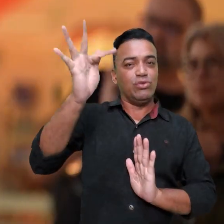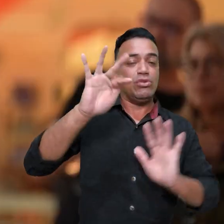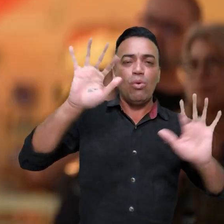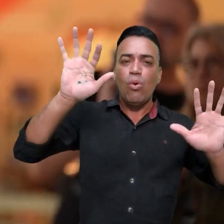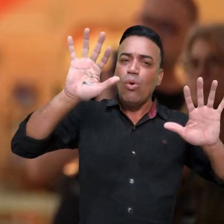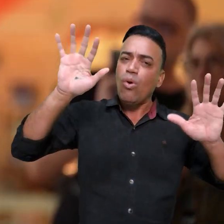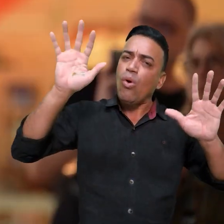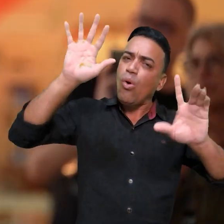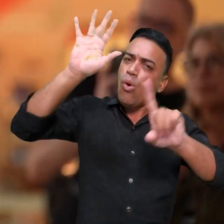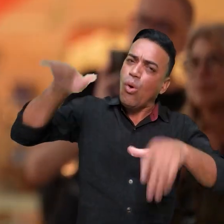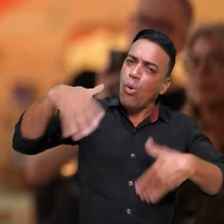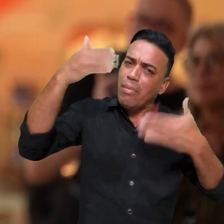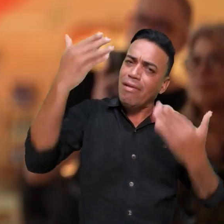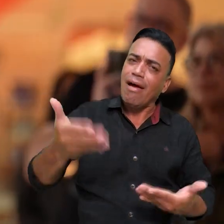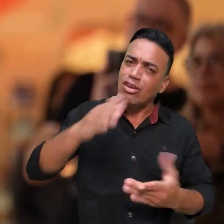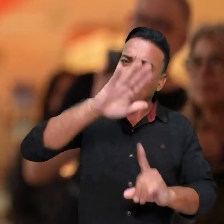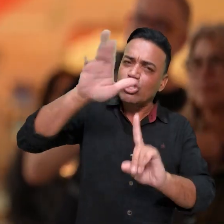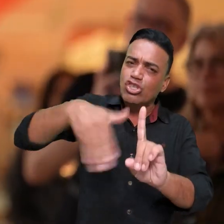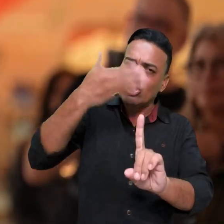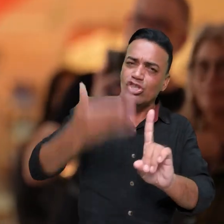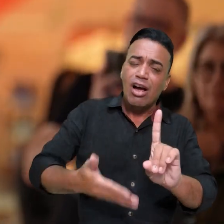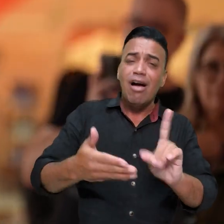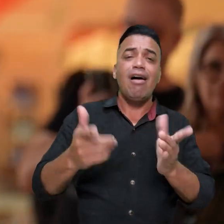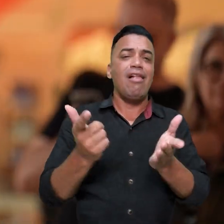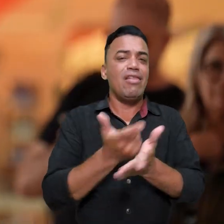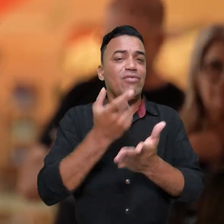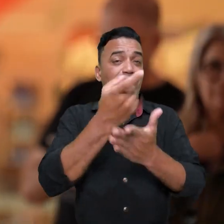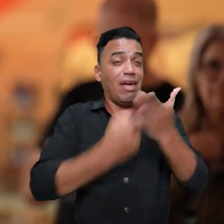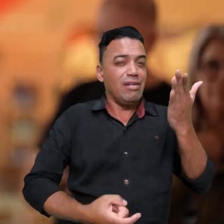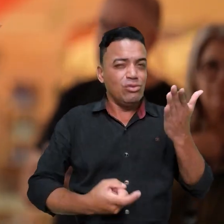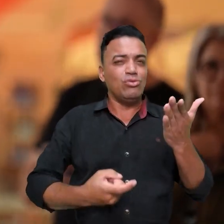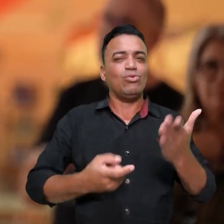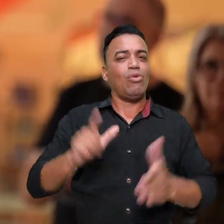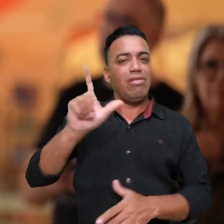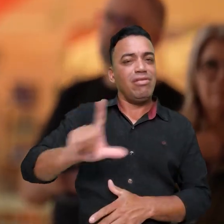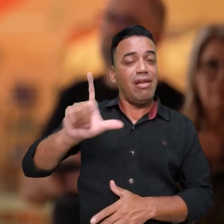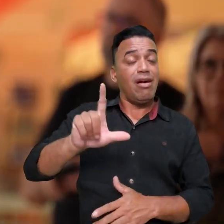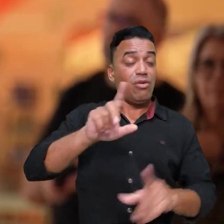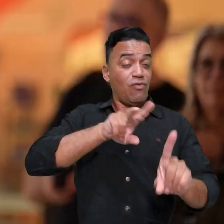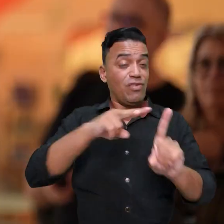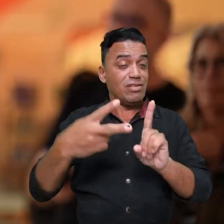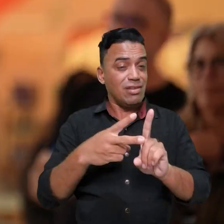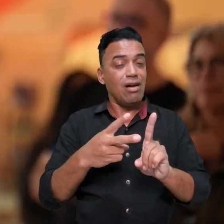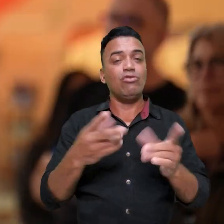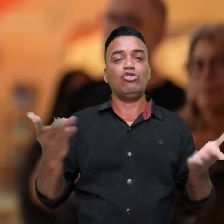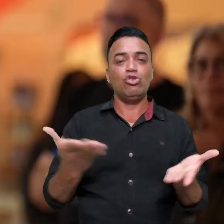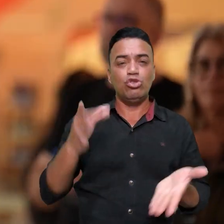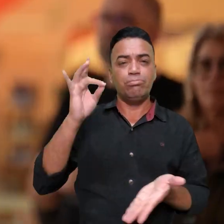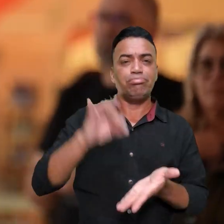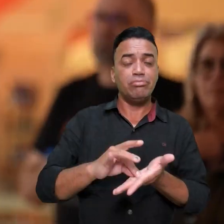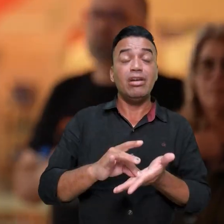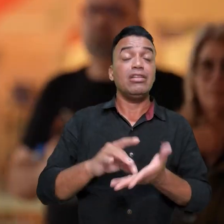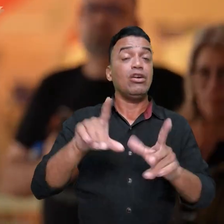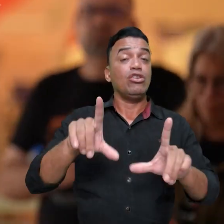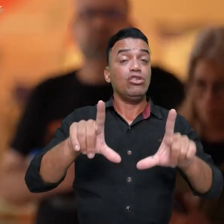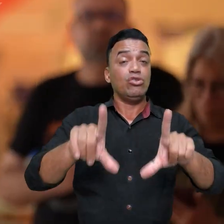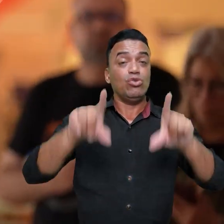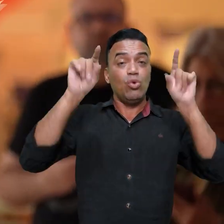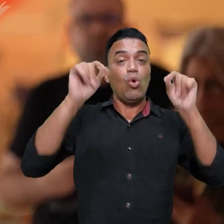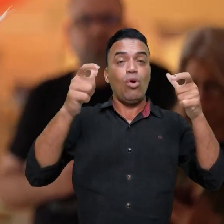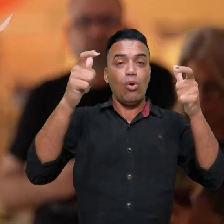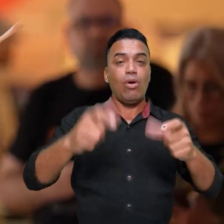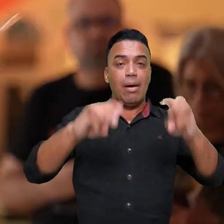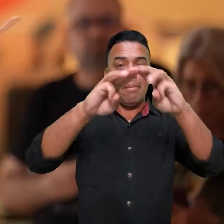homenagear a obra poética, o projeto utiliza o texto literário como chave de leitura da realidade. A escolha do Museu do Amanhã como